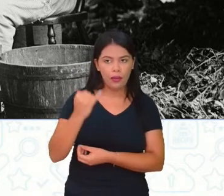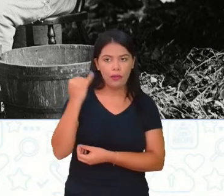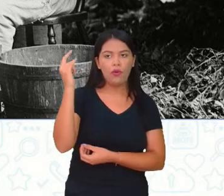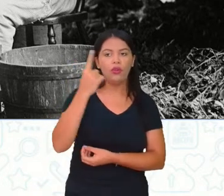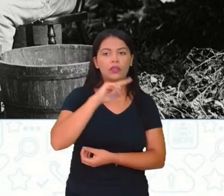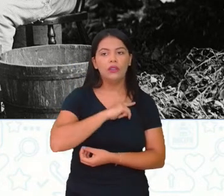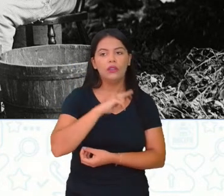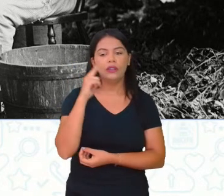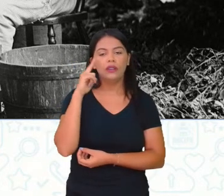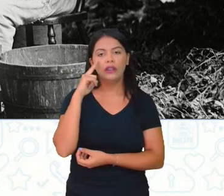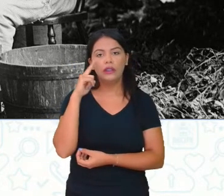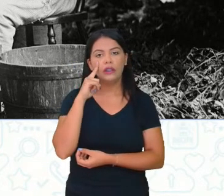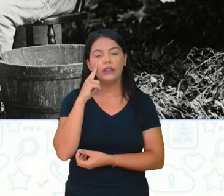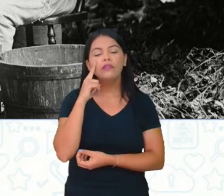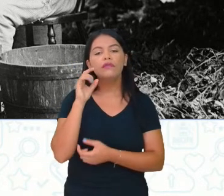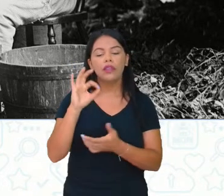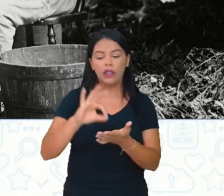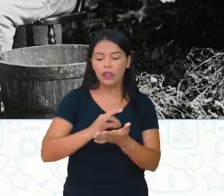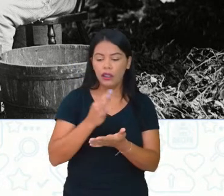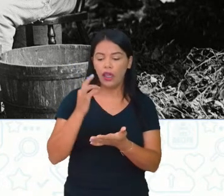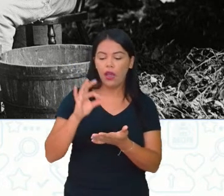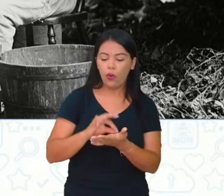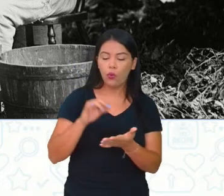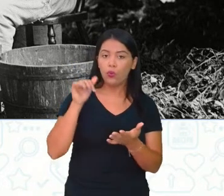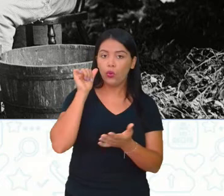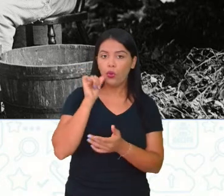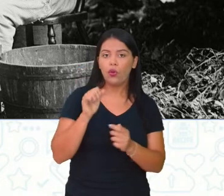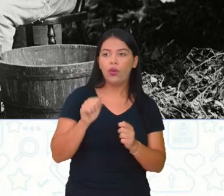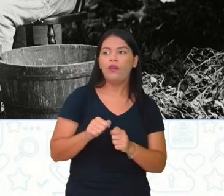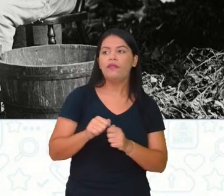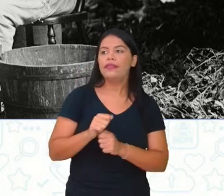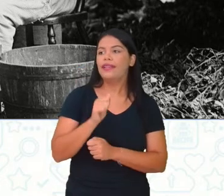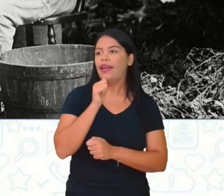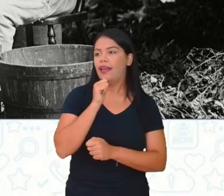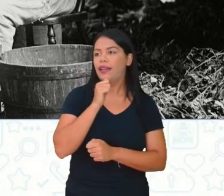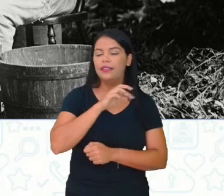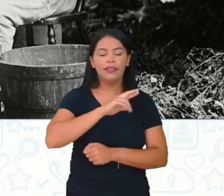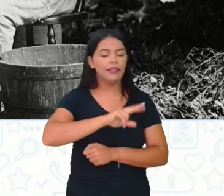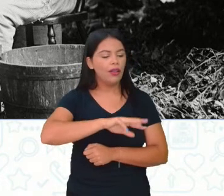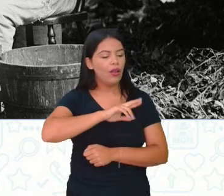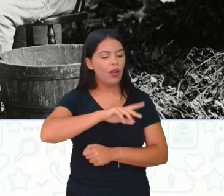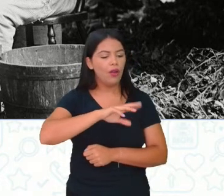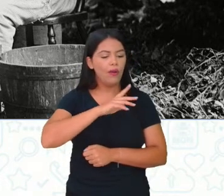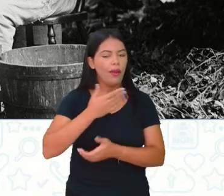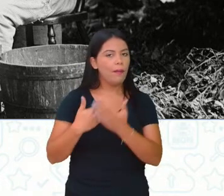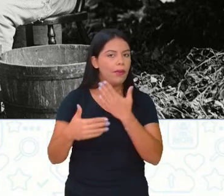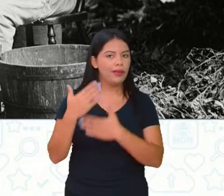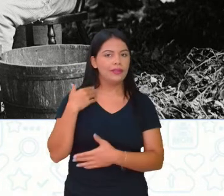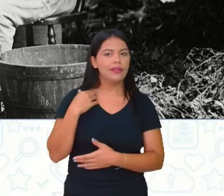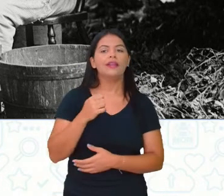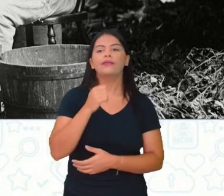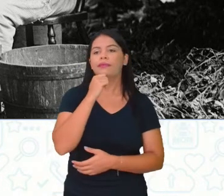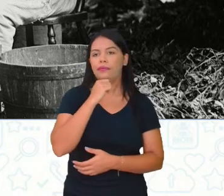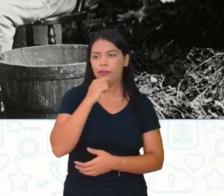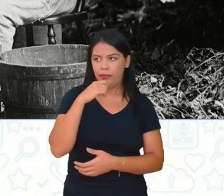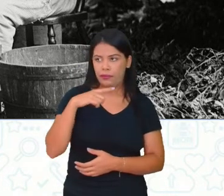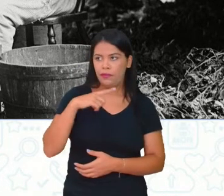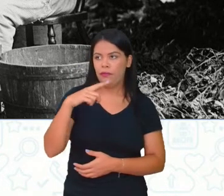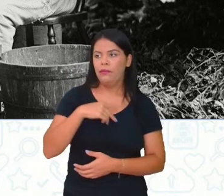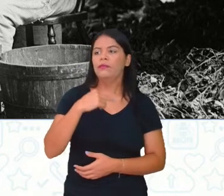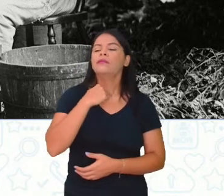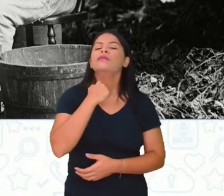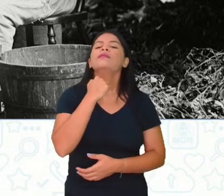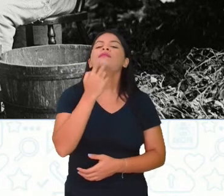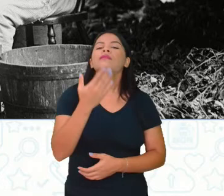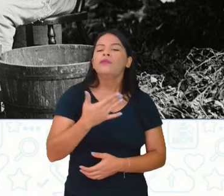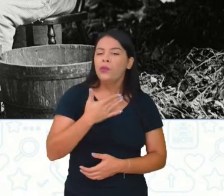Evaristo. Então nós percebemos que ainda, não é o passado, ainda existe uma voz, não é, engasgada